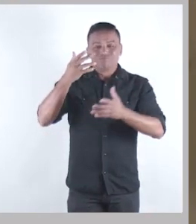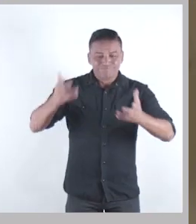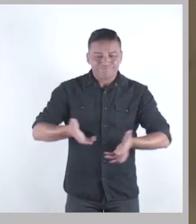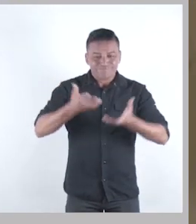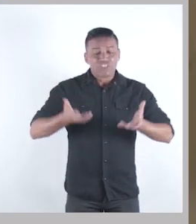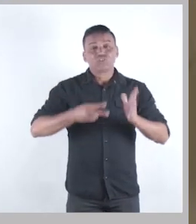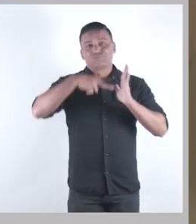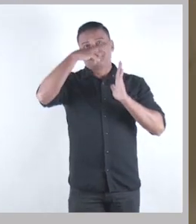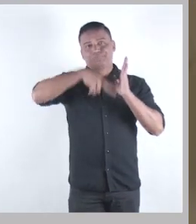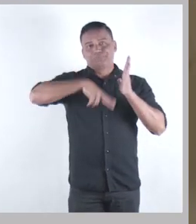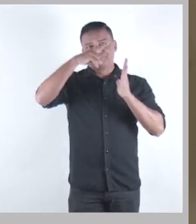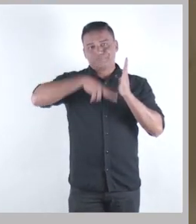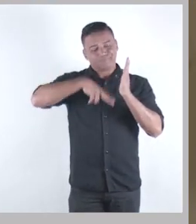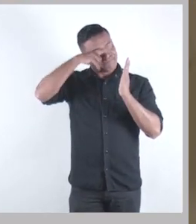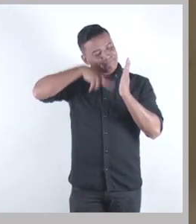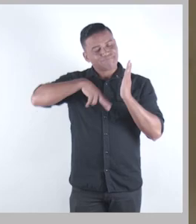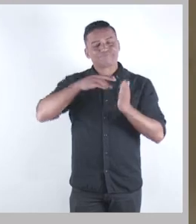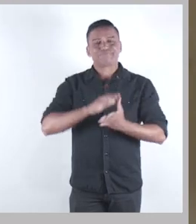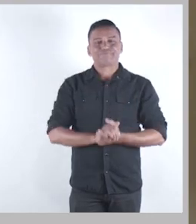leitura.